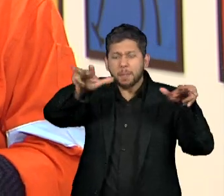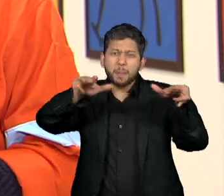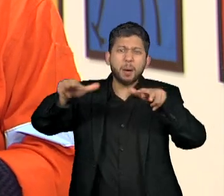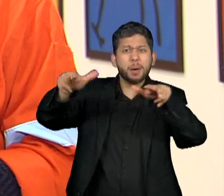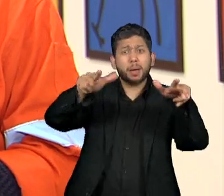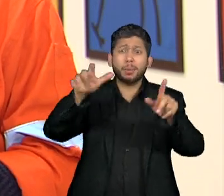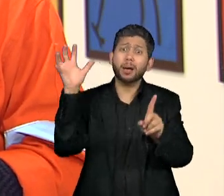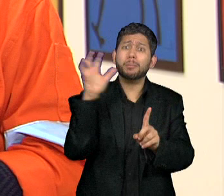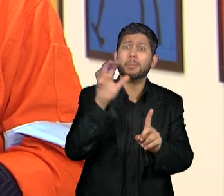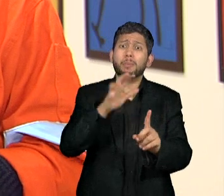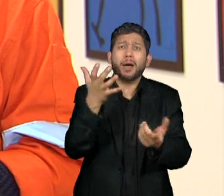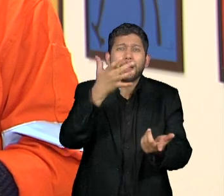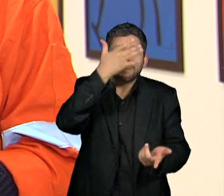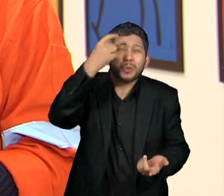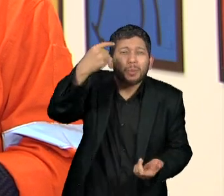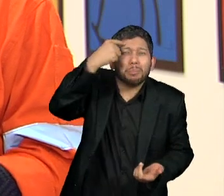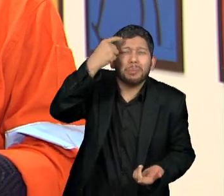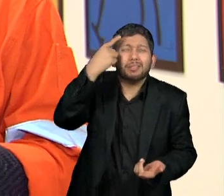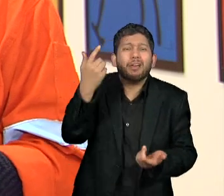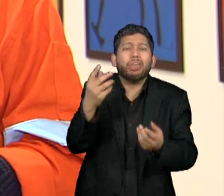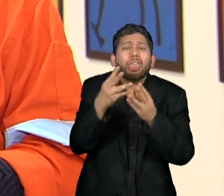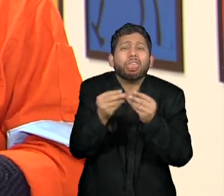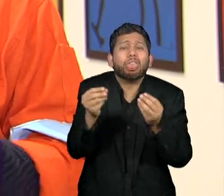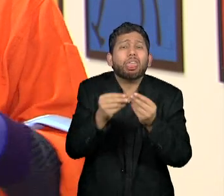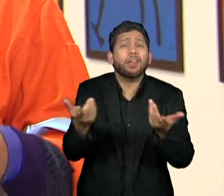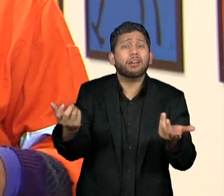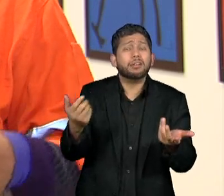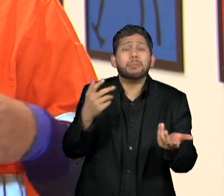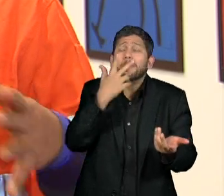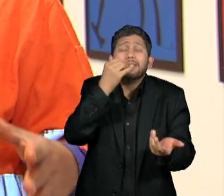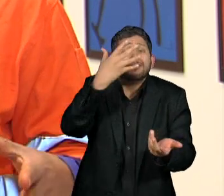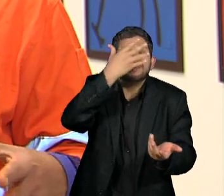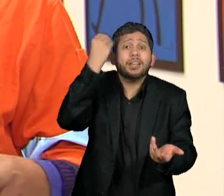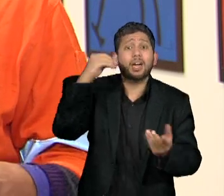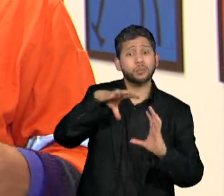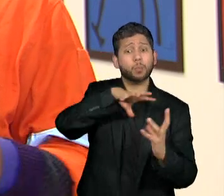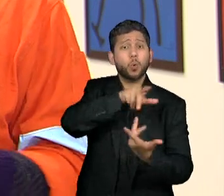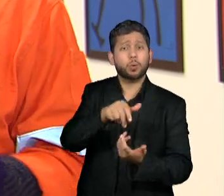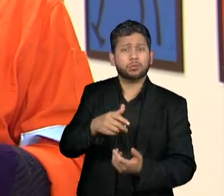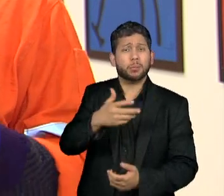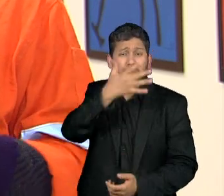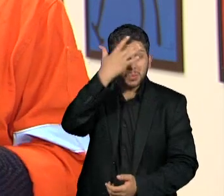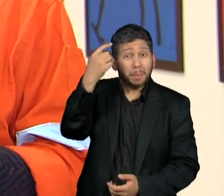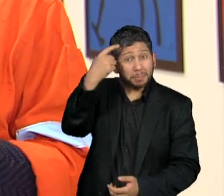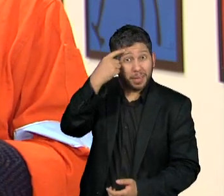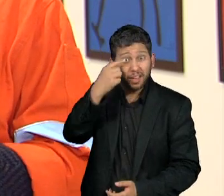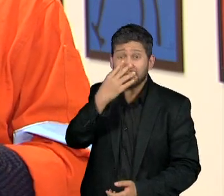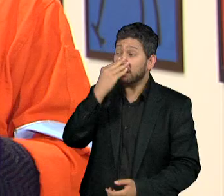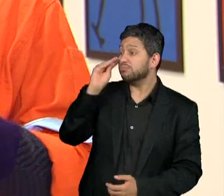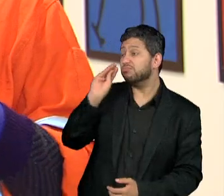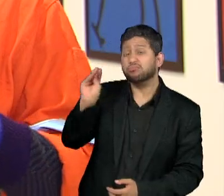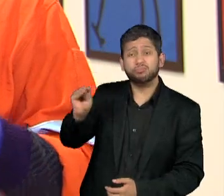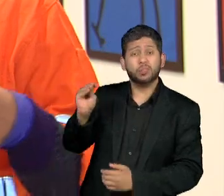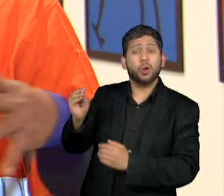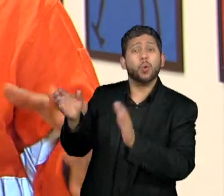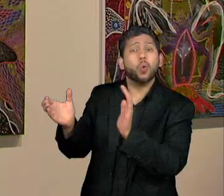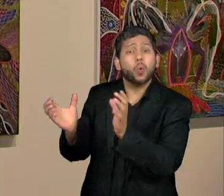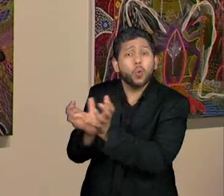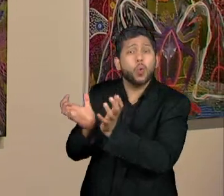as pessoas com ideias tão vagas de que a luta é dos indígenas, e volto a dizer, a luta é de